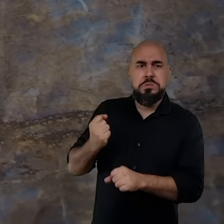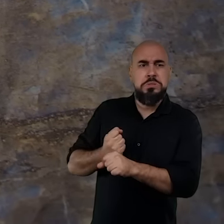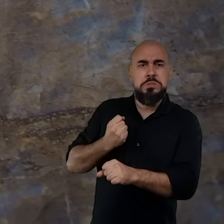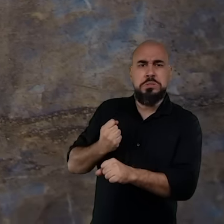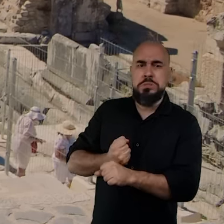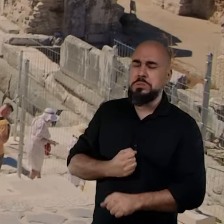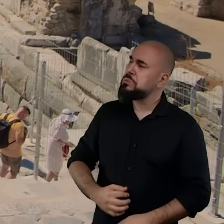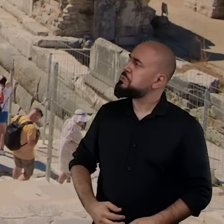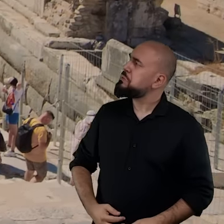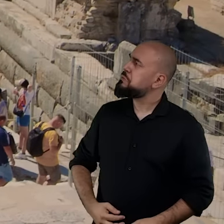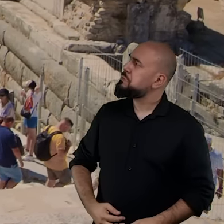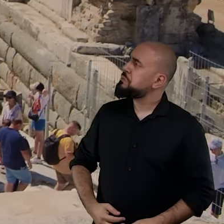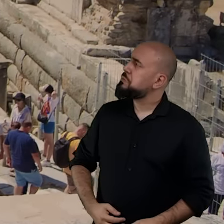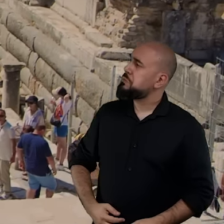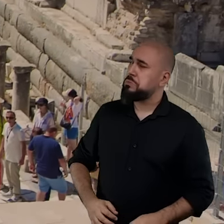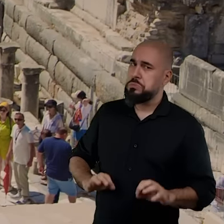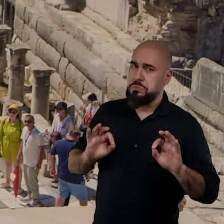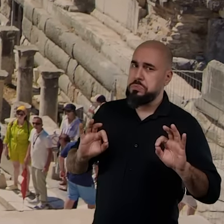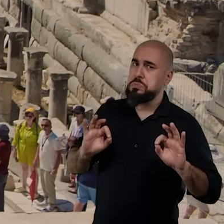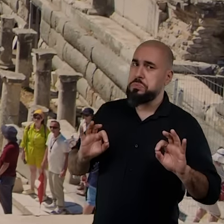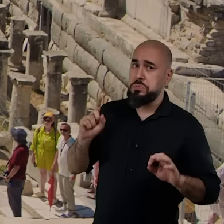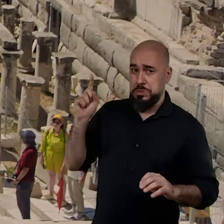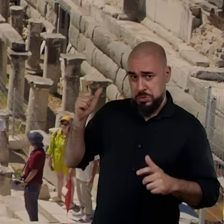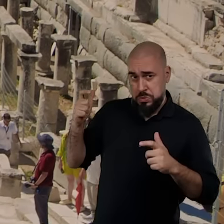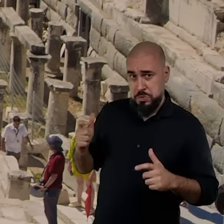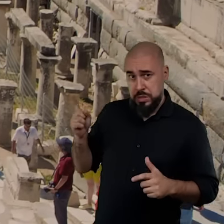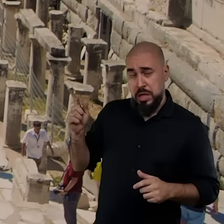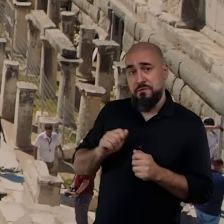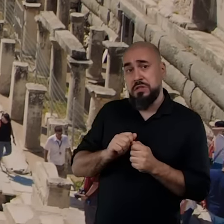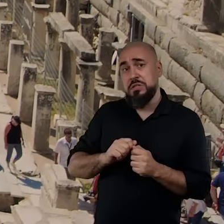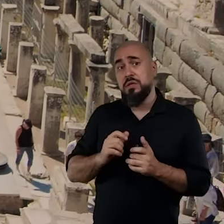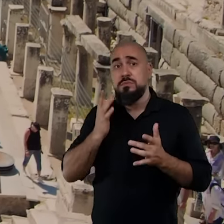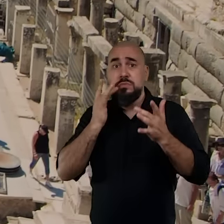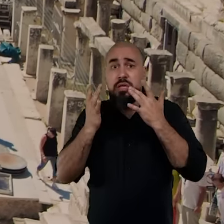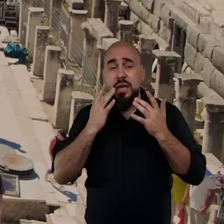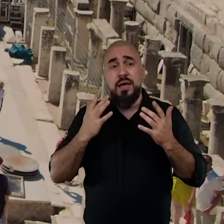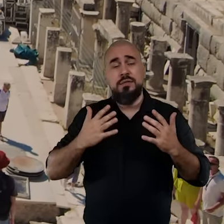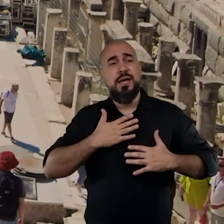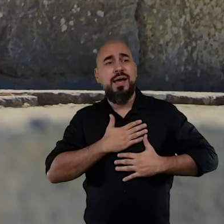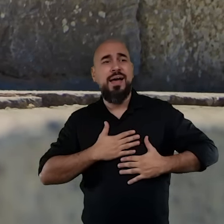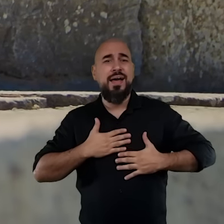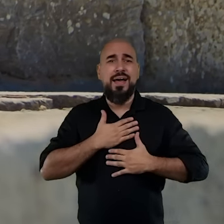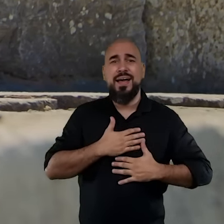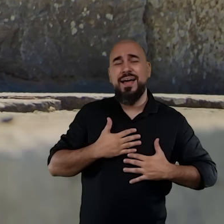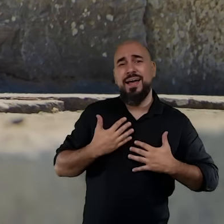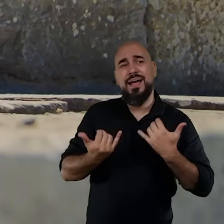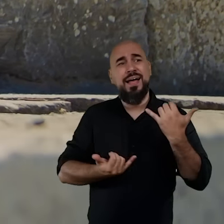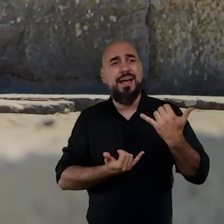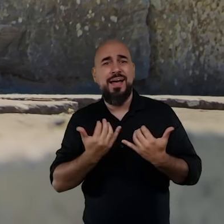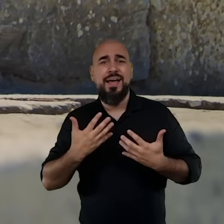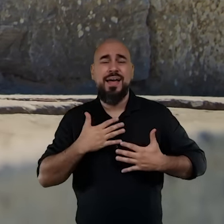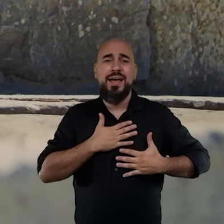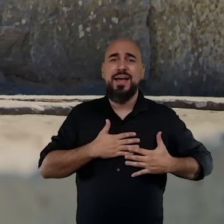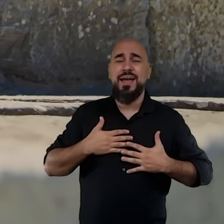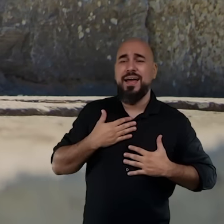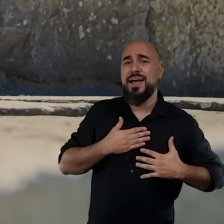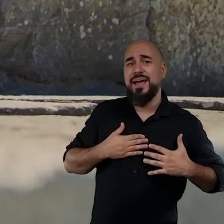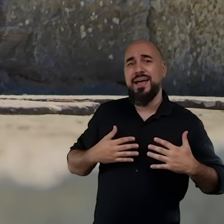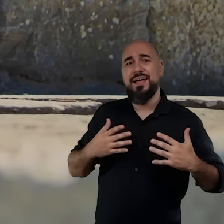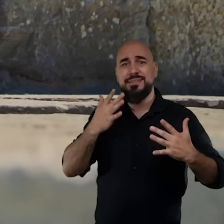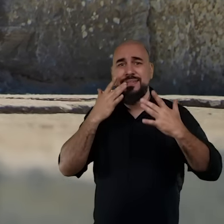proverbiais em construir esses recintos que serviam tanto de localidade para entretenimento, para apresentação